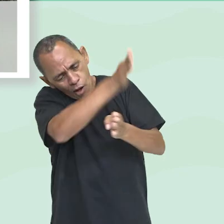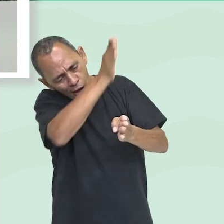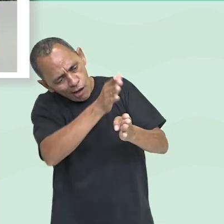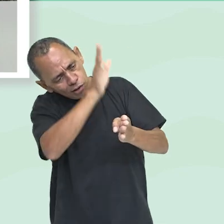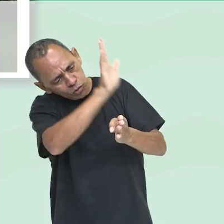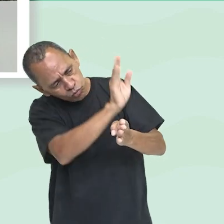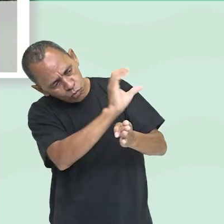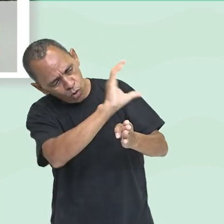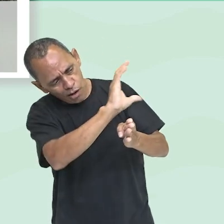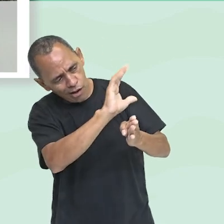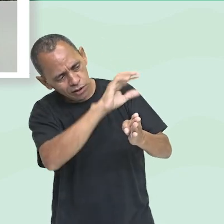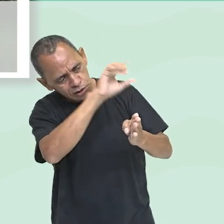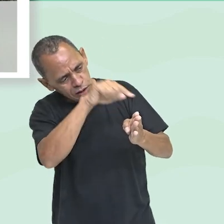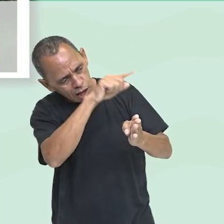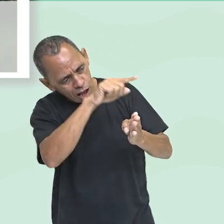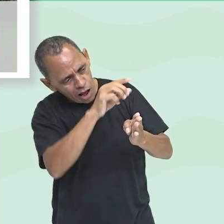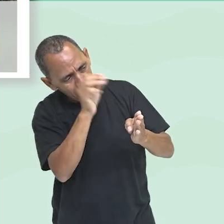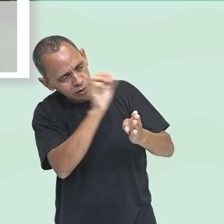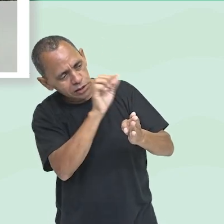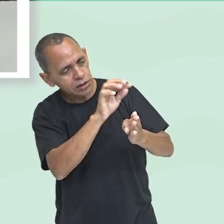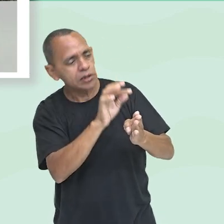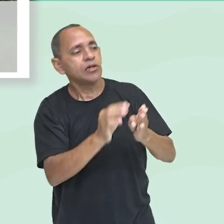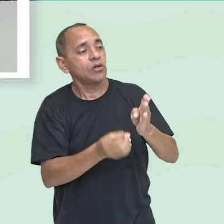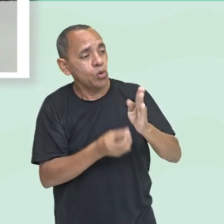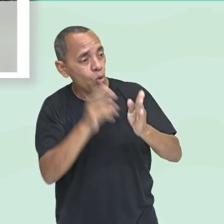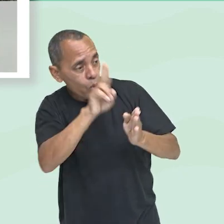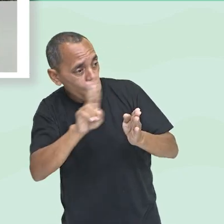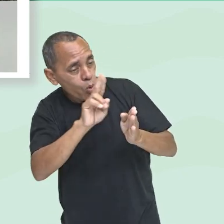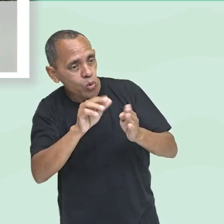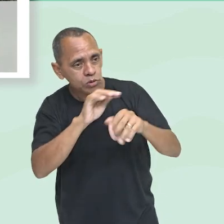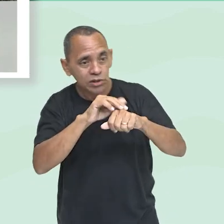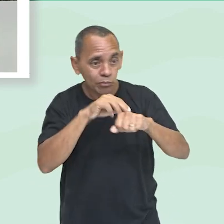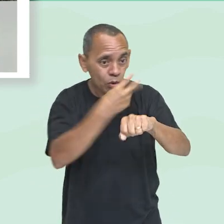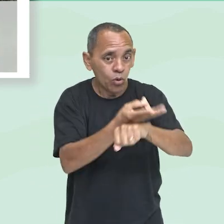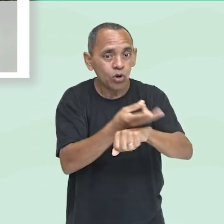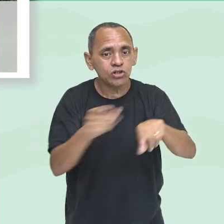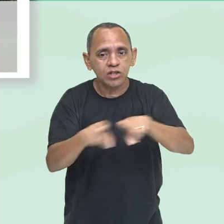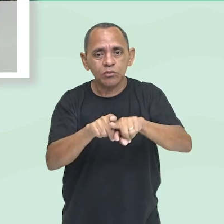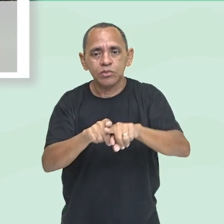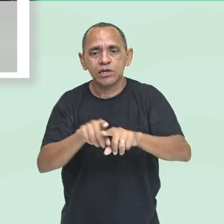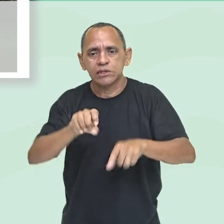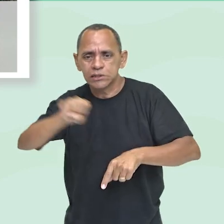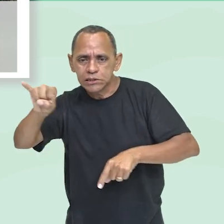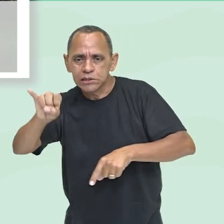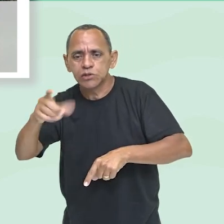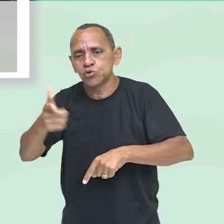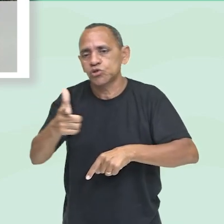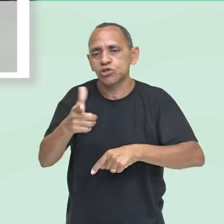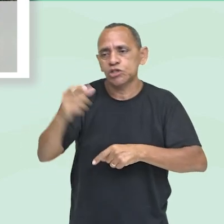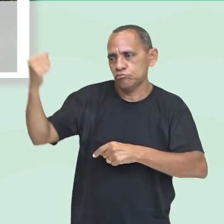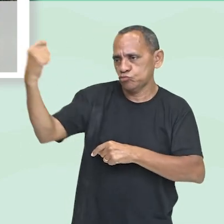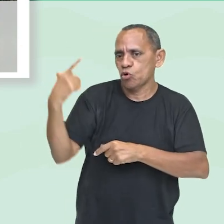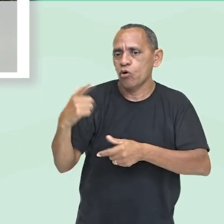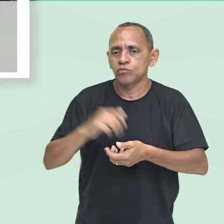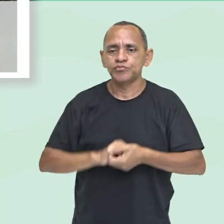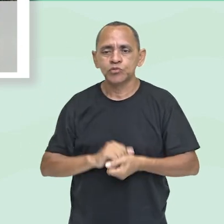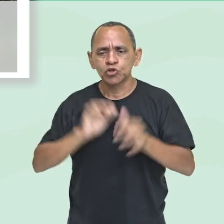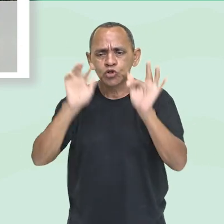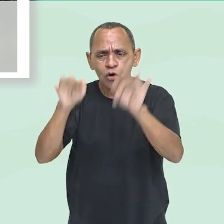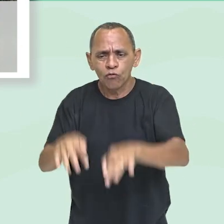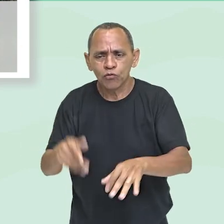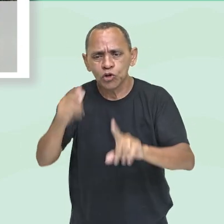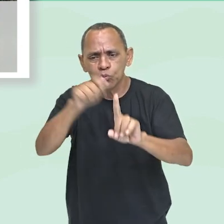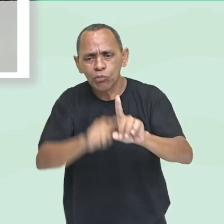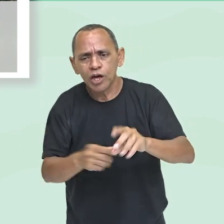créditos de energia. Esses créditos serão utilizados mais tarde, quando não houver sol. Caso no final do mês você tenha créditos